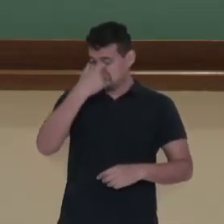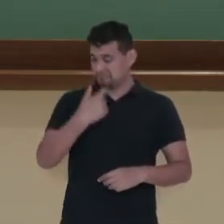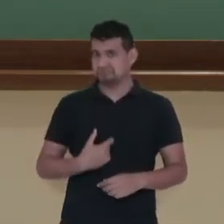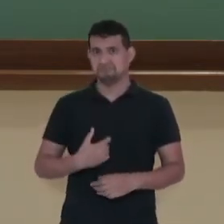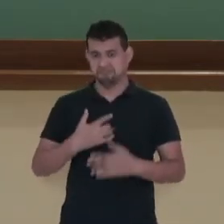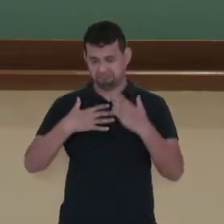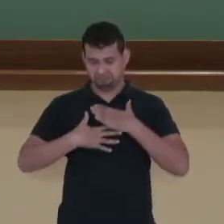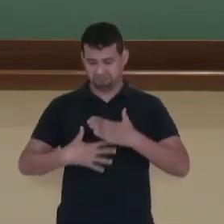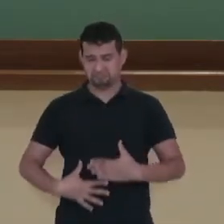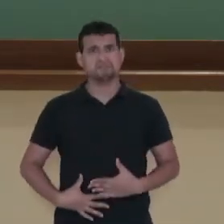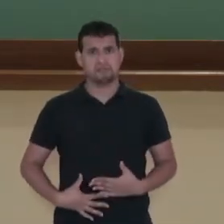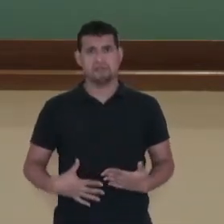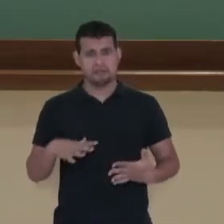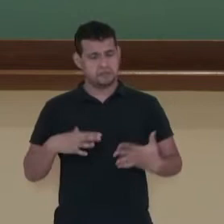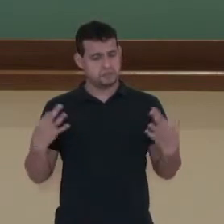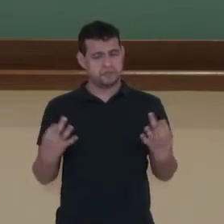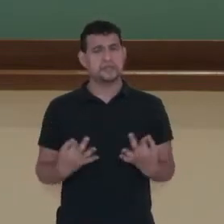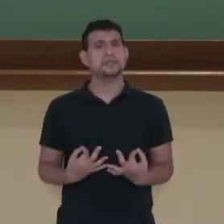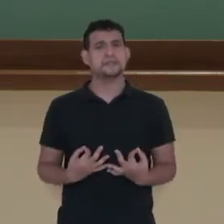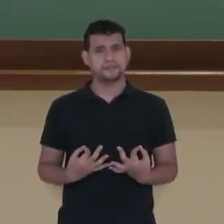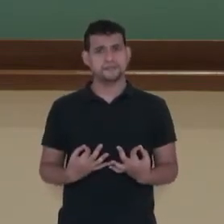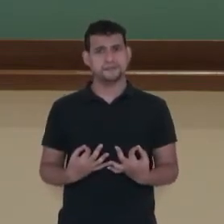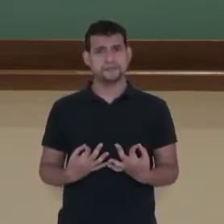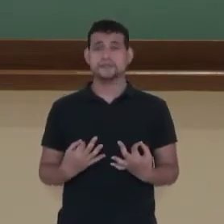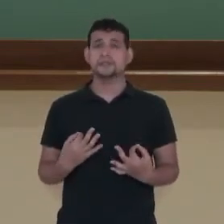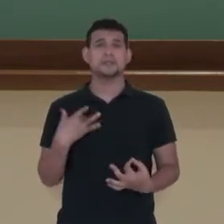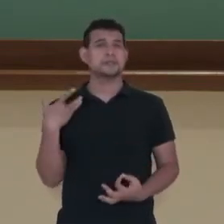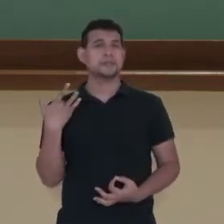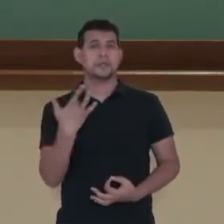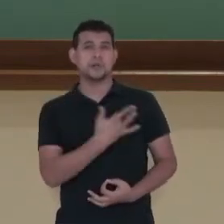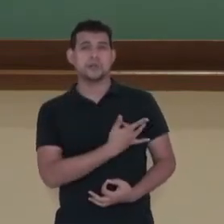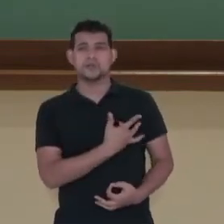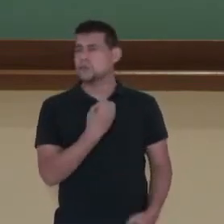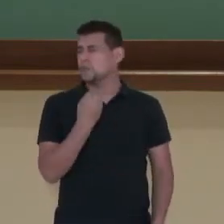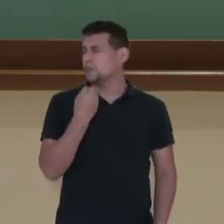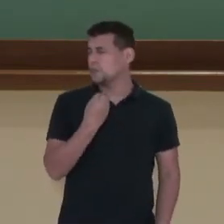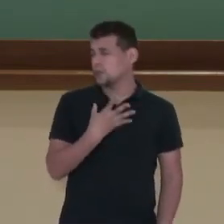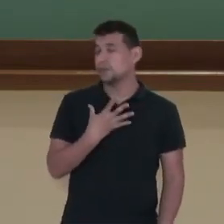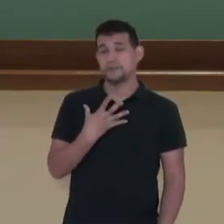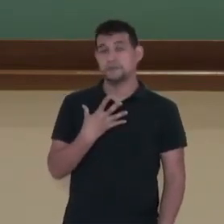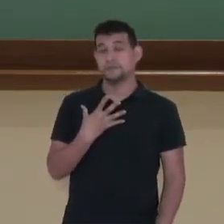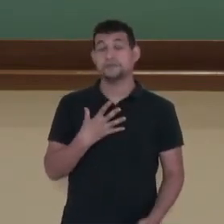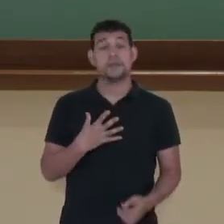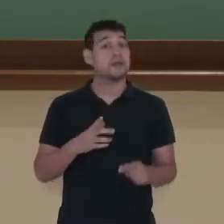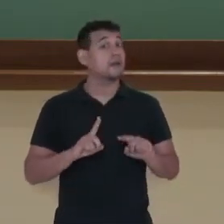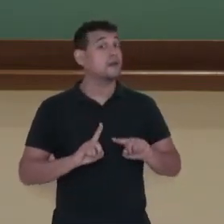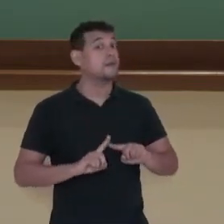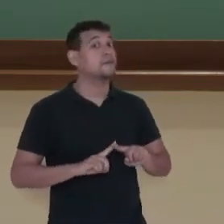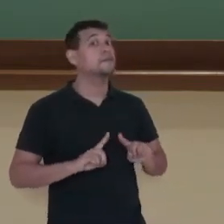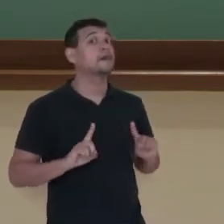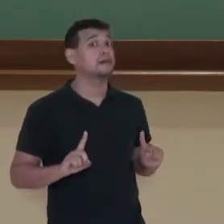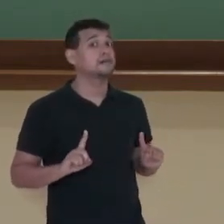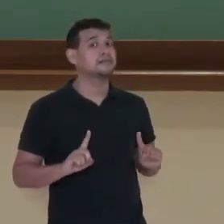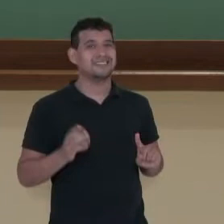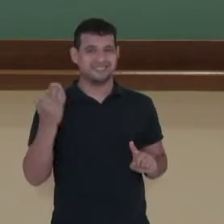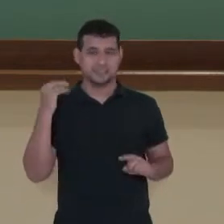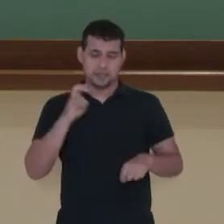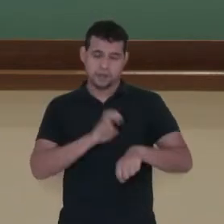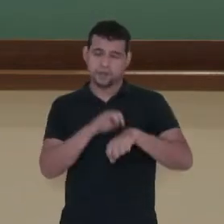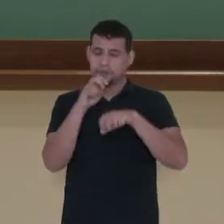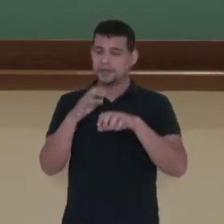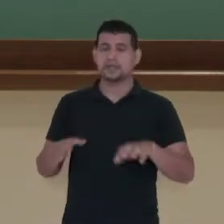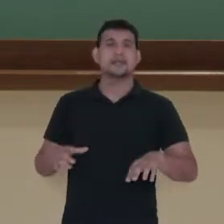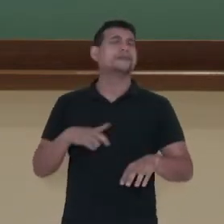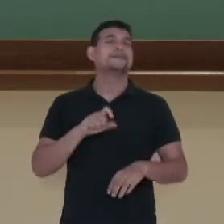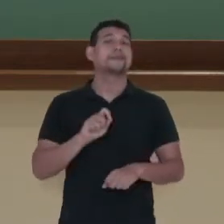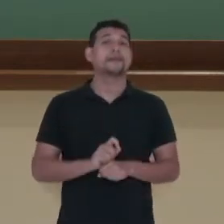ativa, tenho um físico com saúde muito bom, o meu físico. Mas durante a pandemia eu